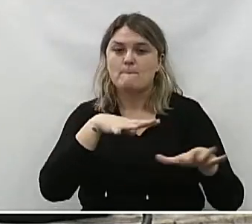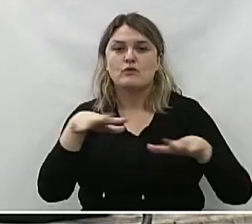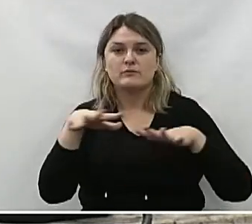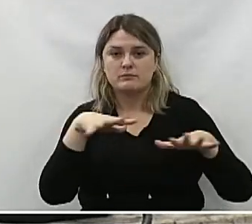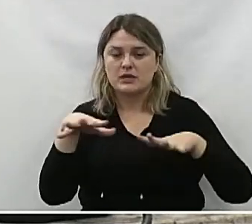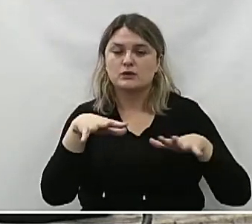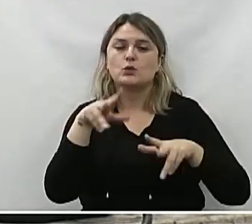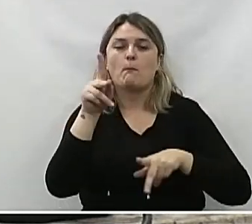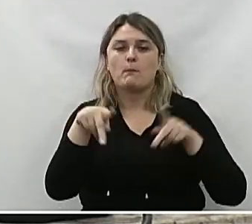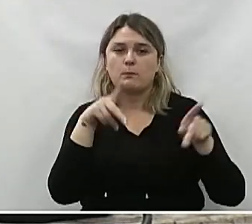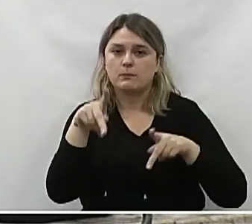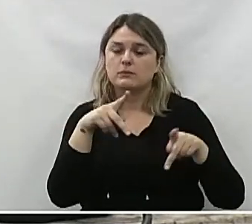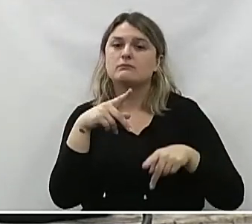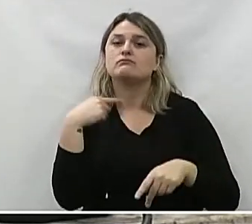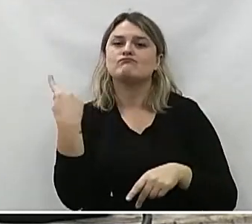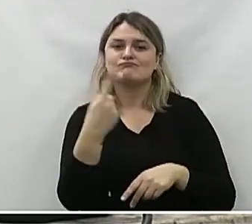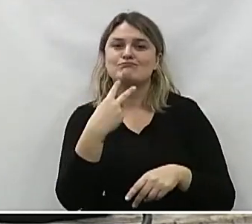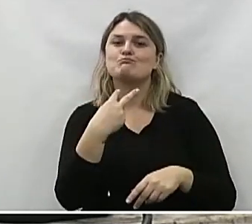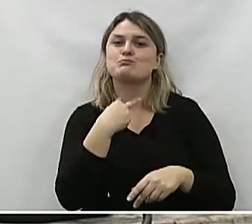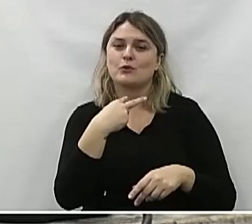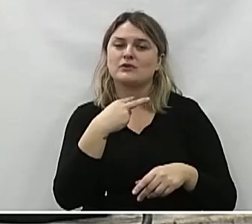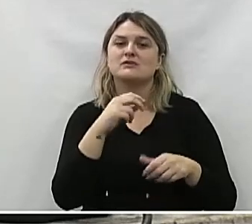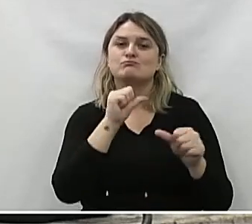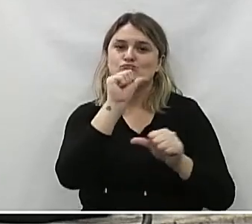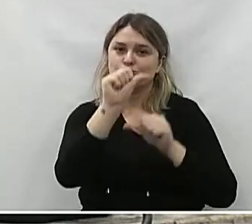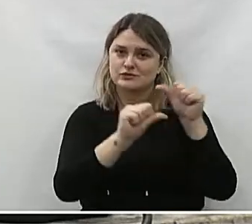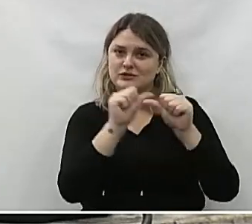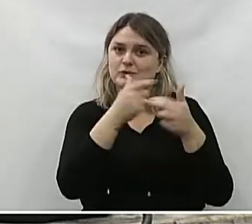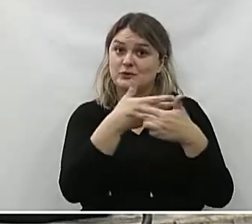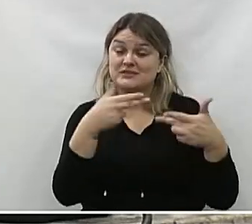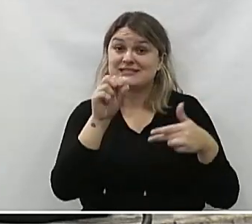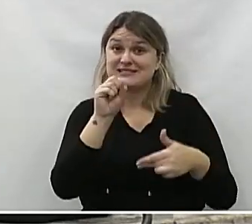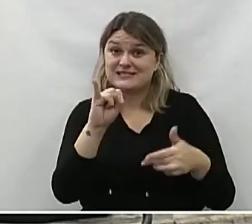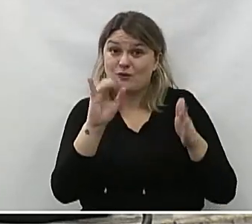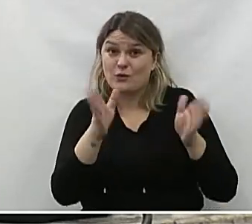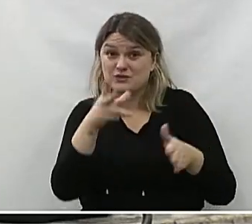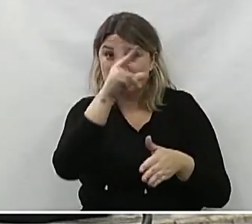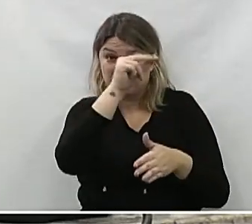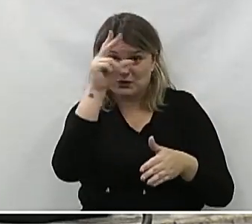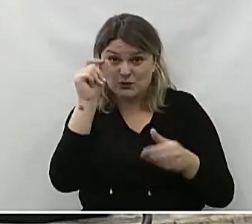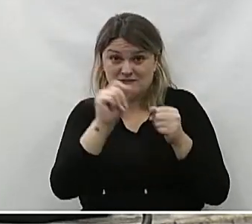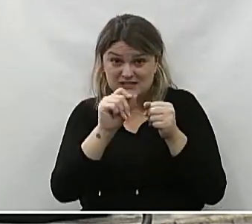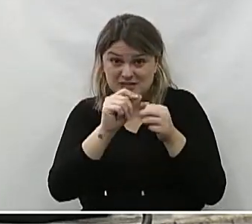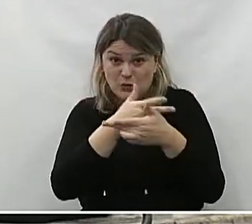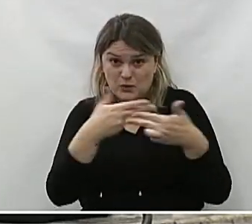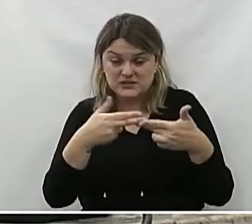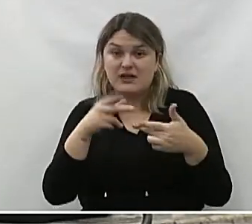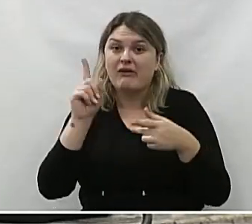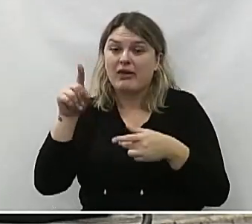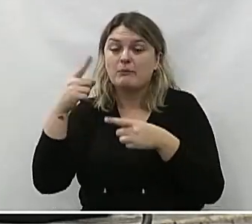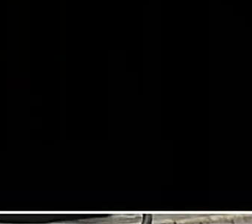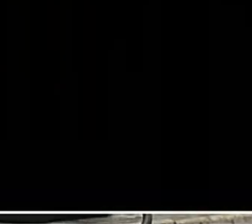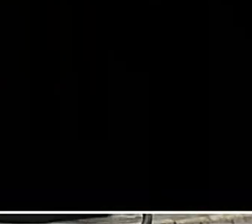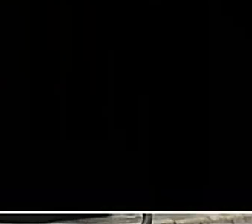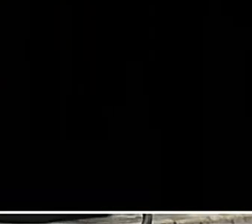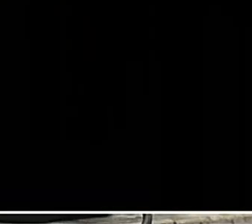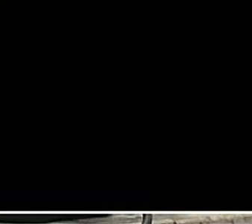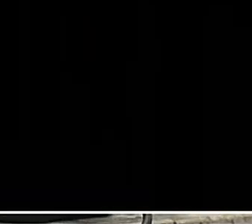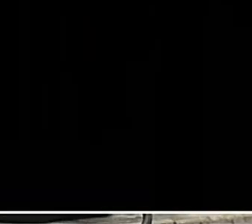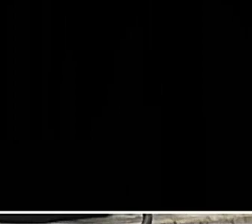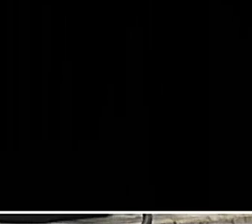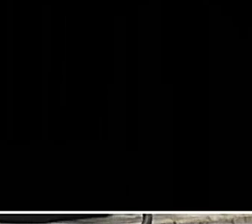mobilização Popular que a gente pode mexer na estrutura se hoje prefeitura tá se mexendo porque a população veio aqui